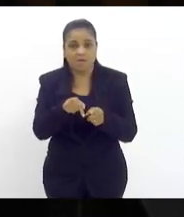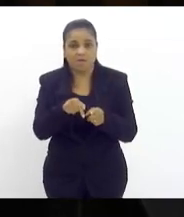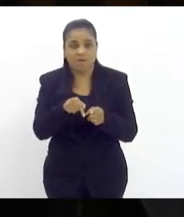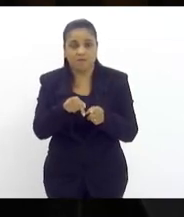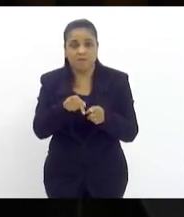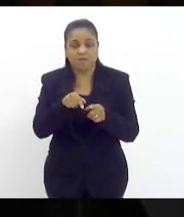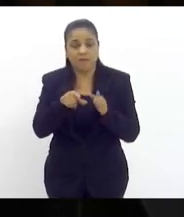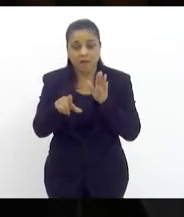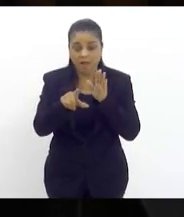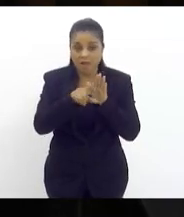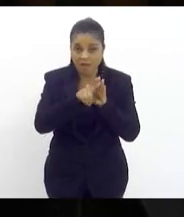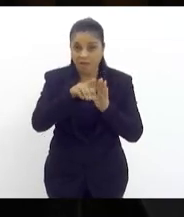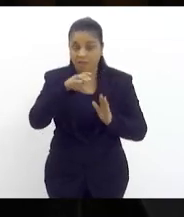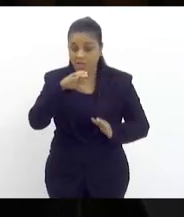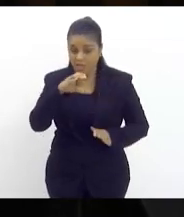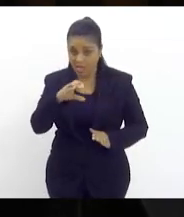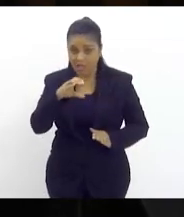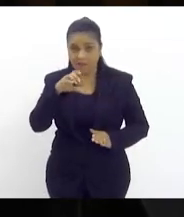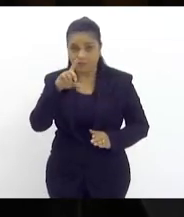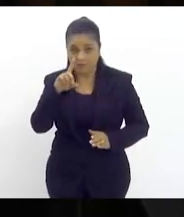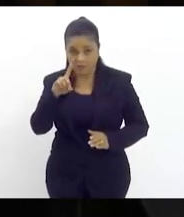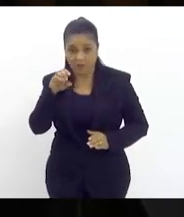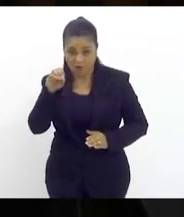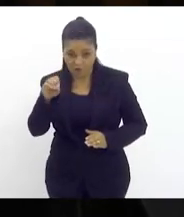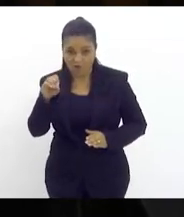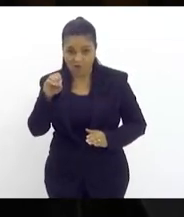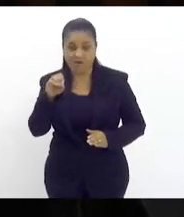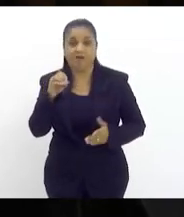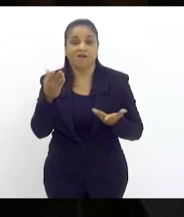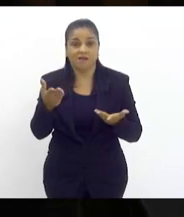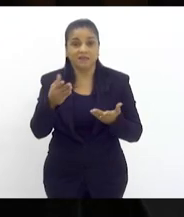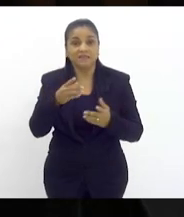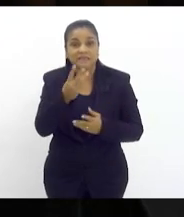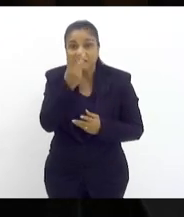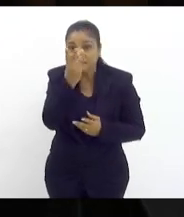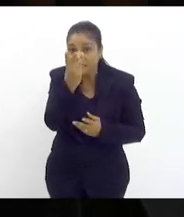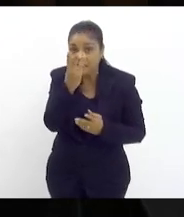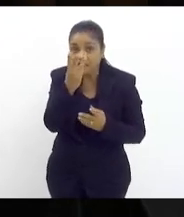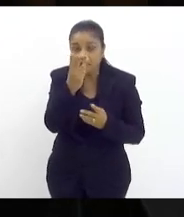LDO são 3 orçamentos sucessivos